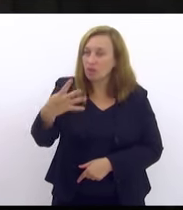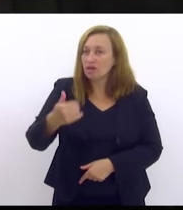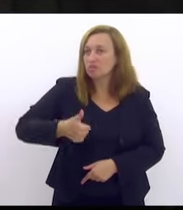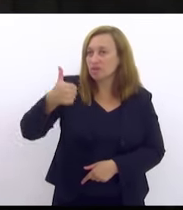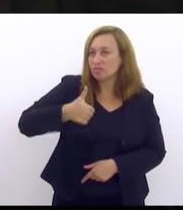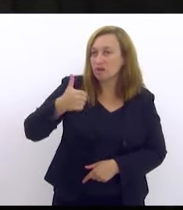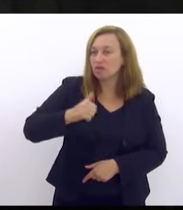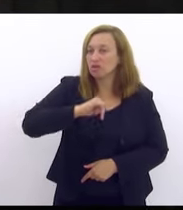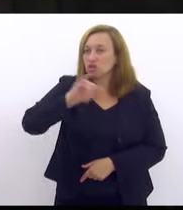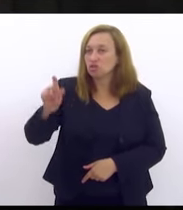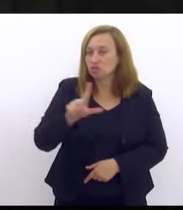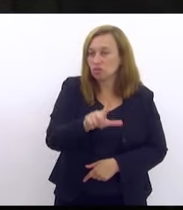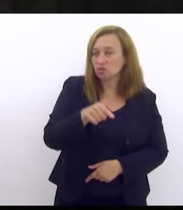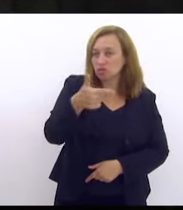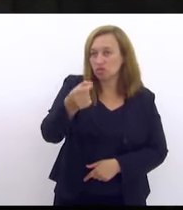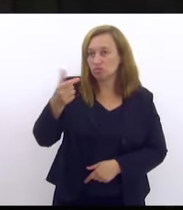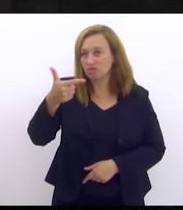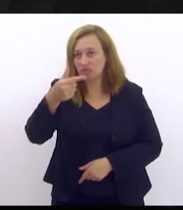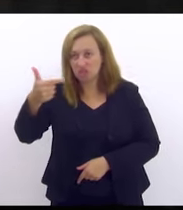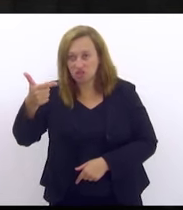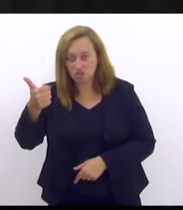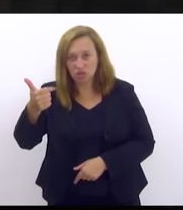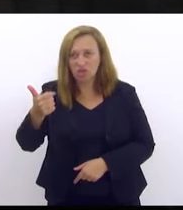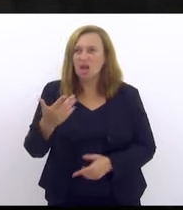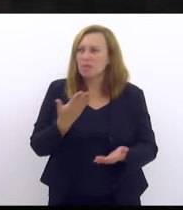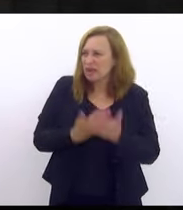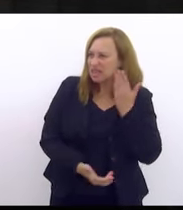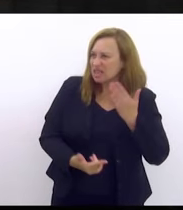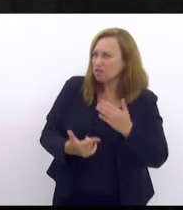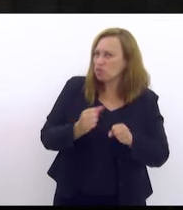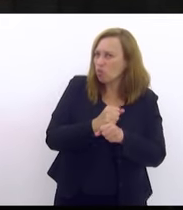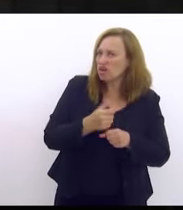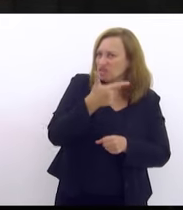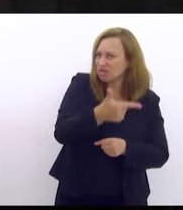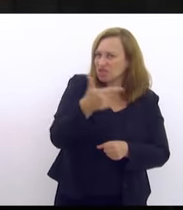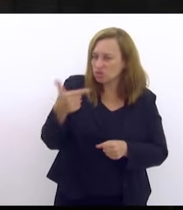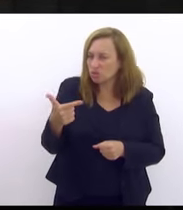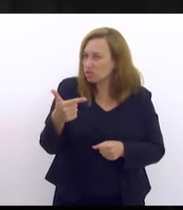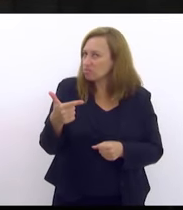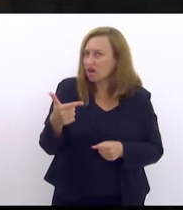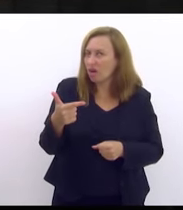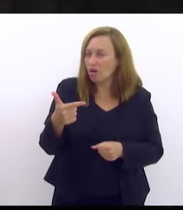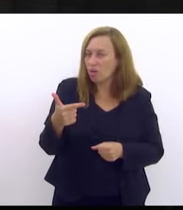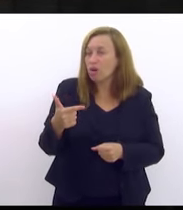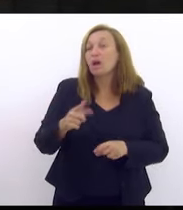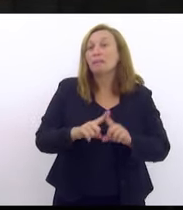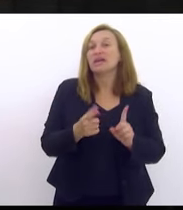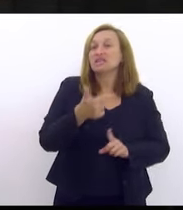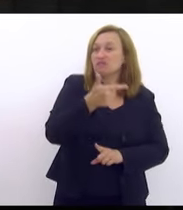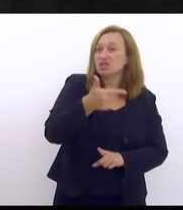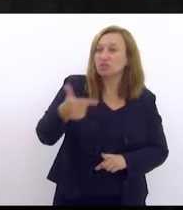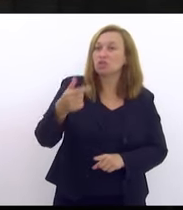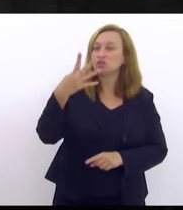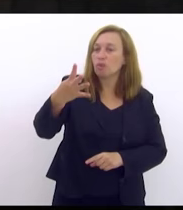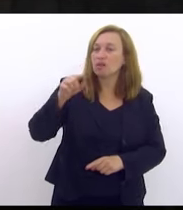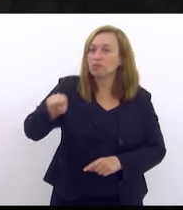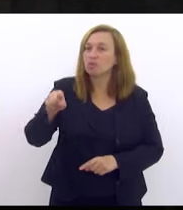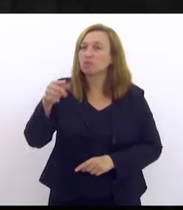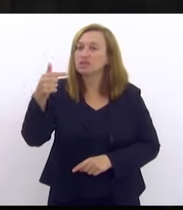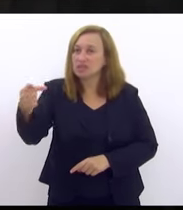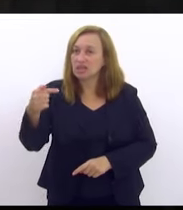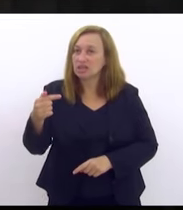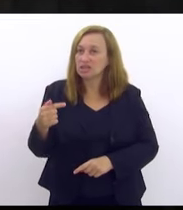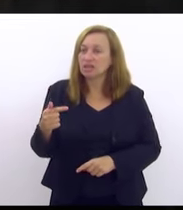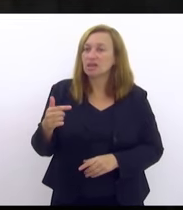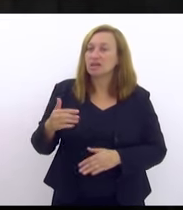de 2022. E não perdemos em 22, não. Perdemos em 22, 4,7, e daqui para frente, 8